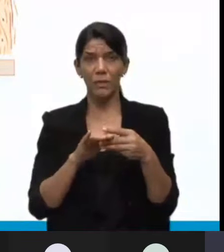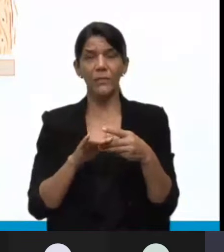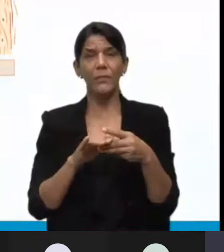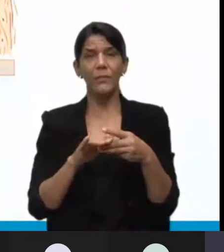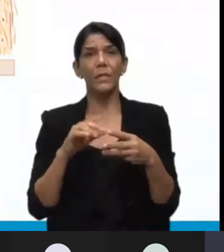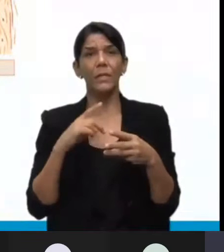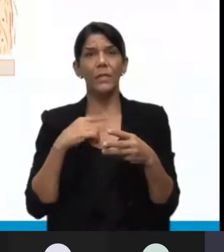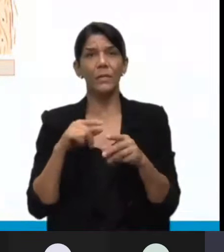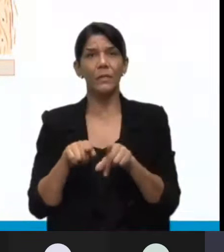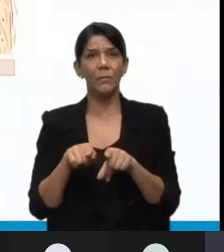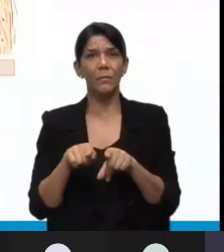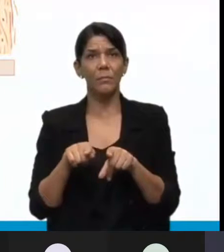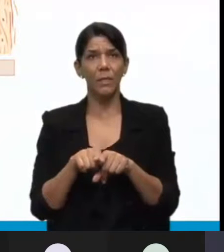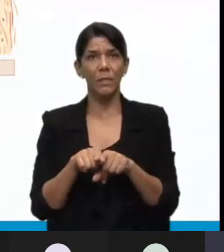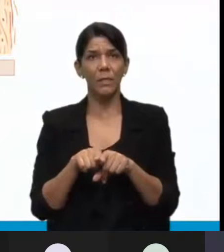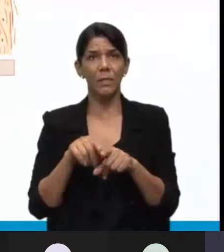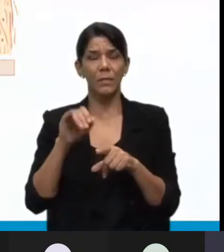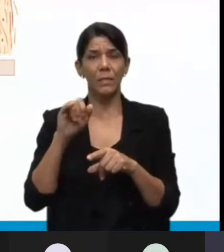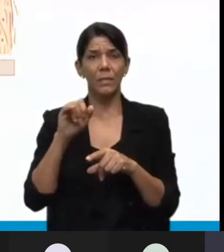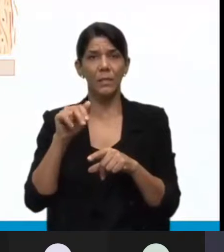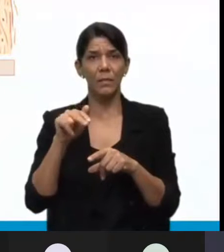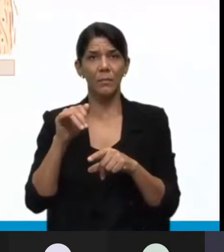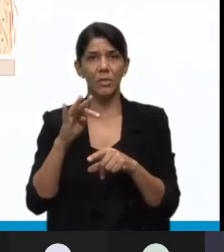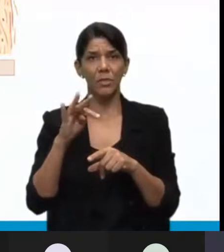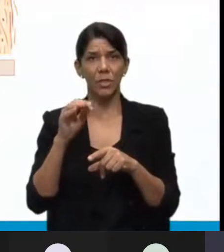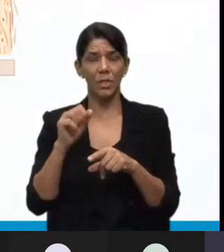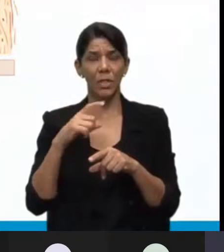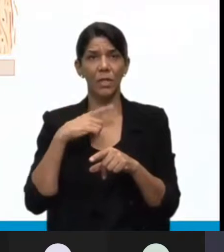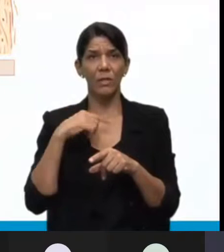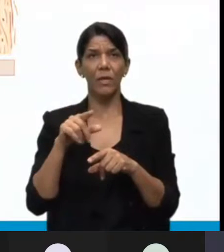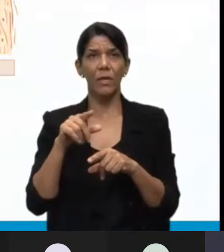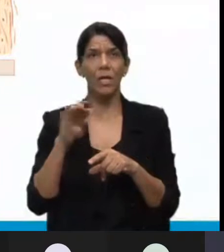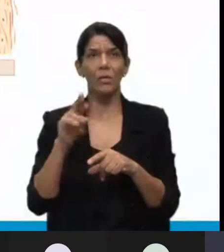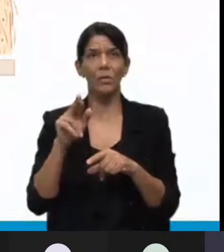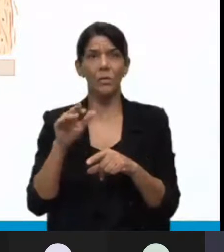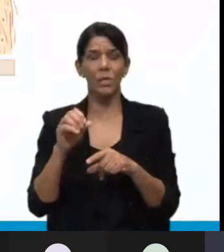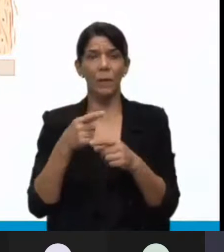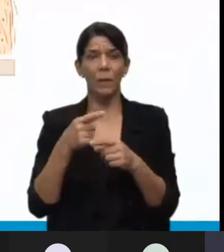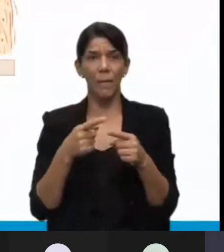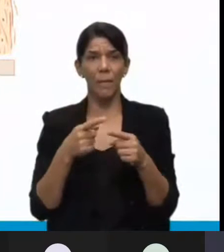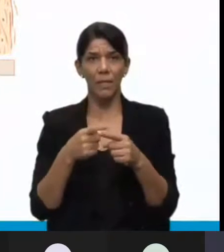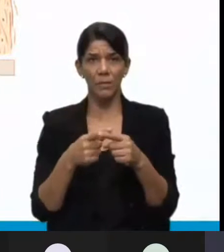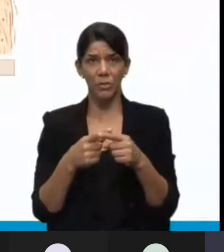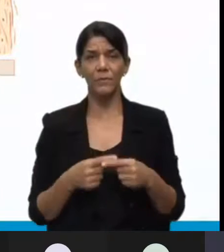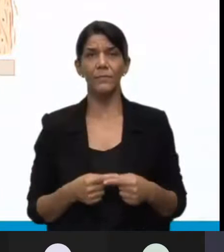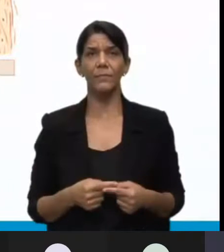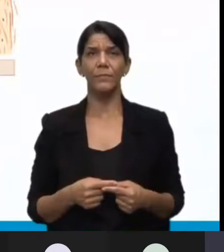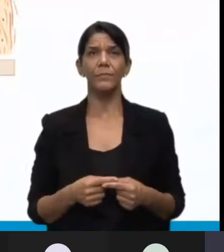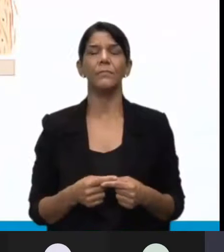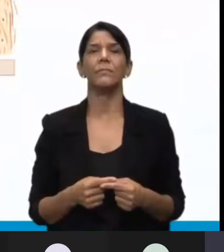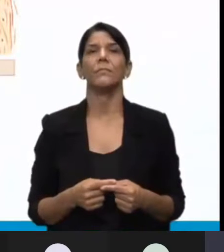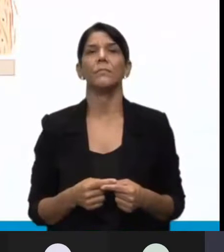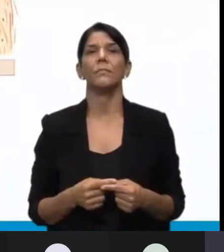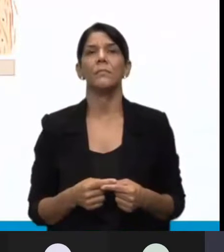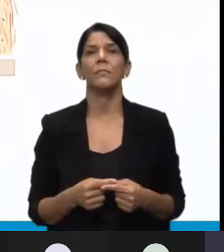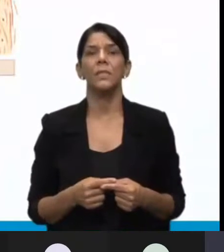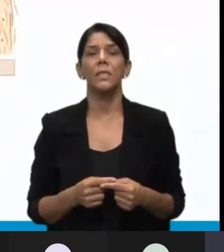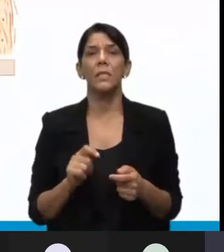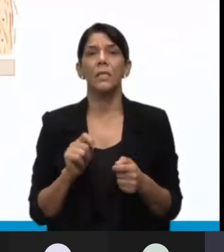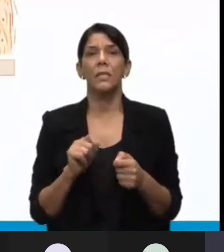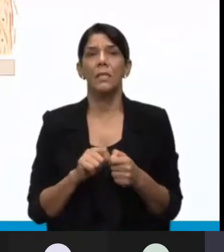íntima. Nós temos aqui a camada intermediária aqui, que é chamada de túnica média, tá? A túnica média